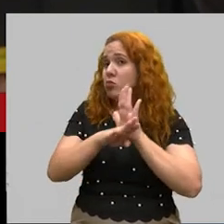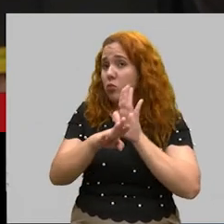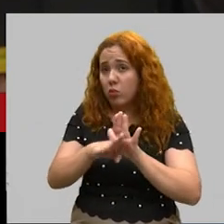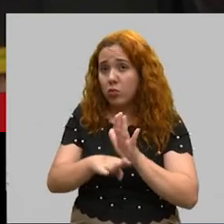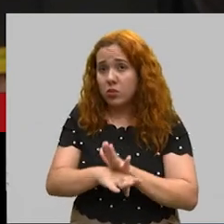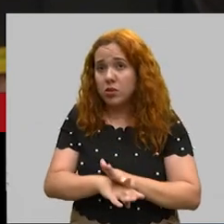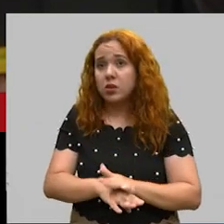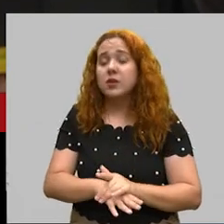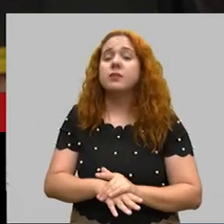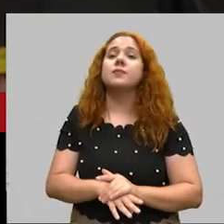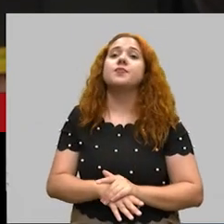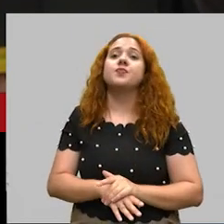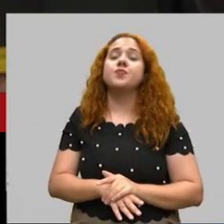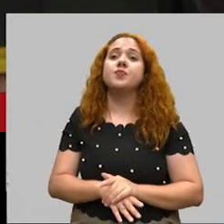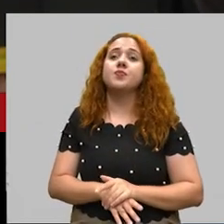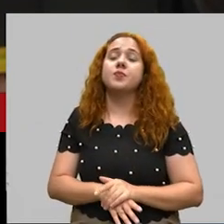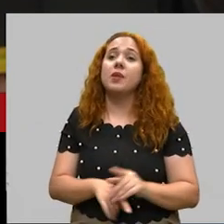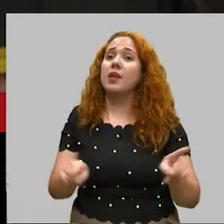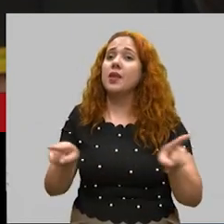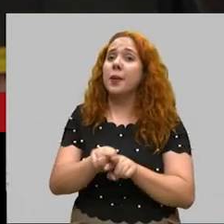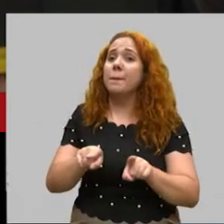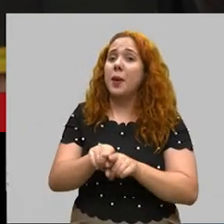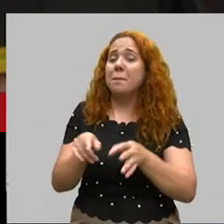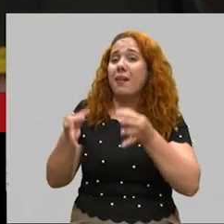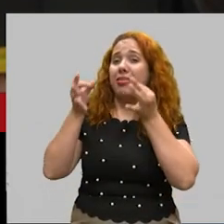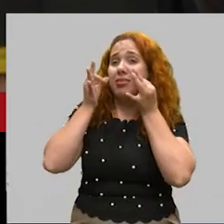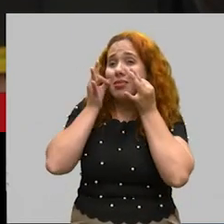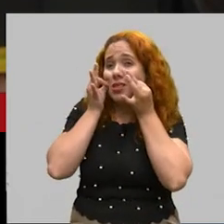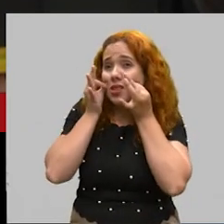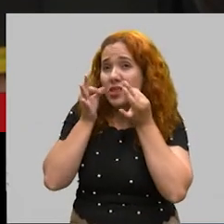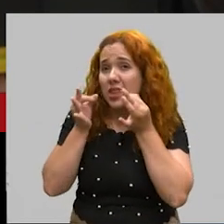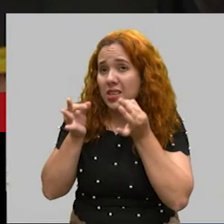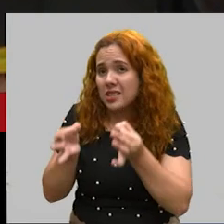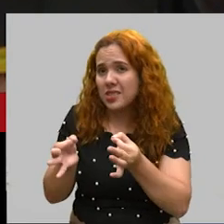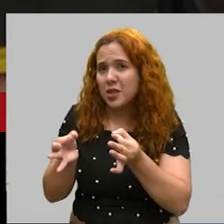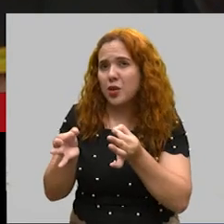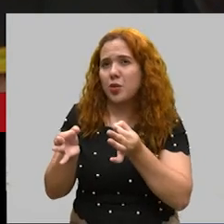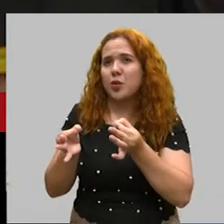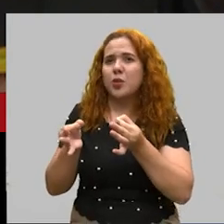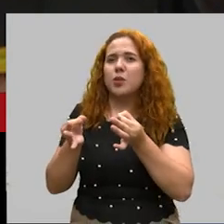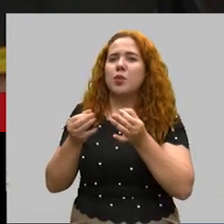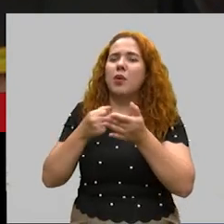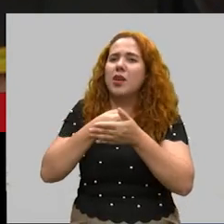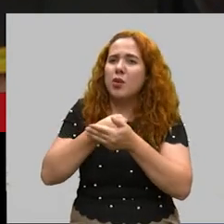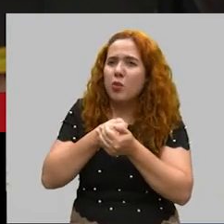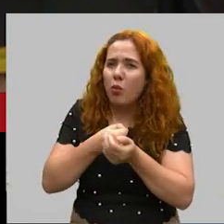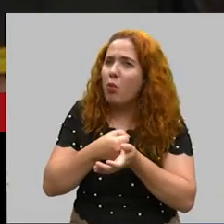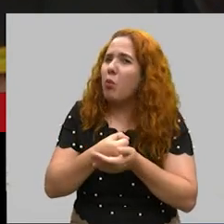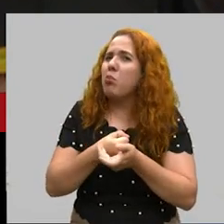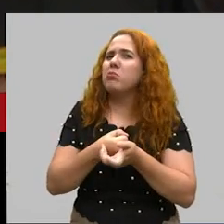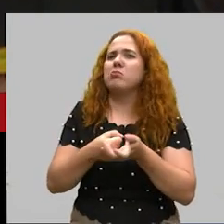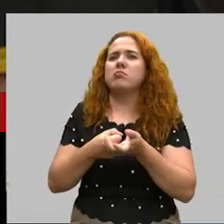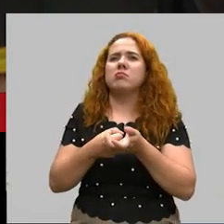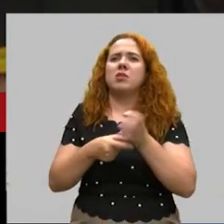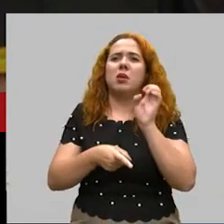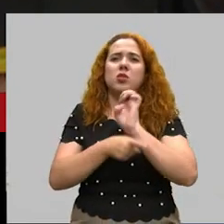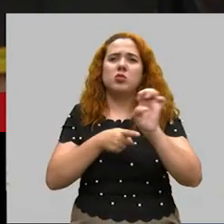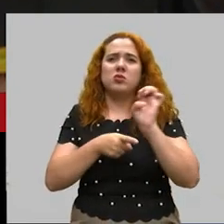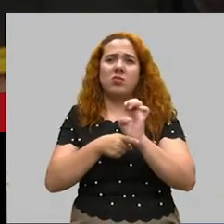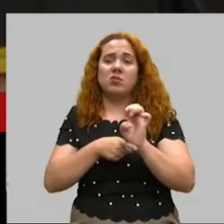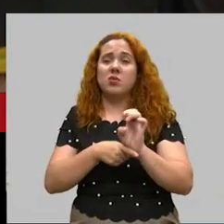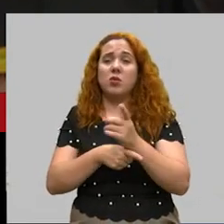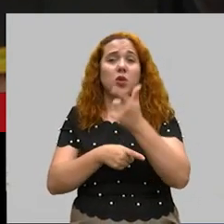tiveram mais um olhar mais carinhoso do estado e nós ficamos